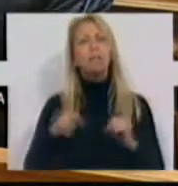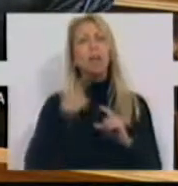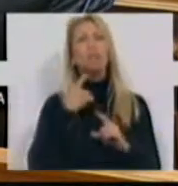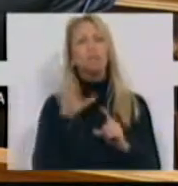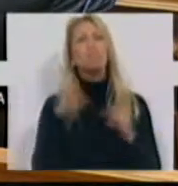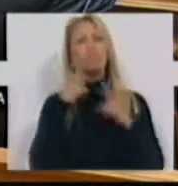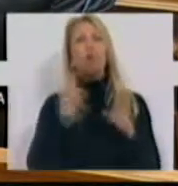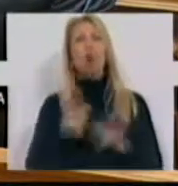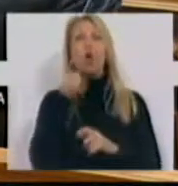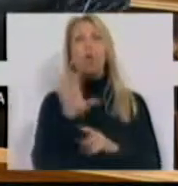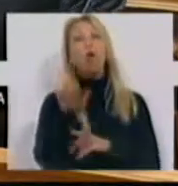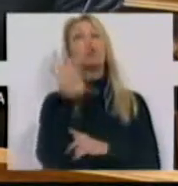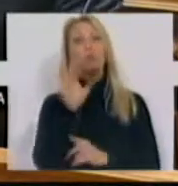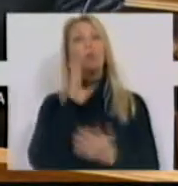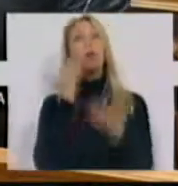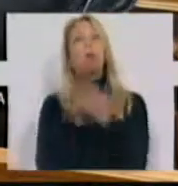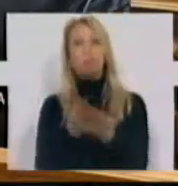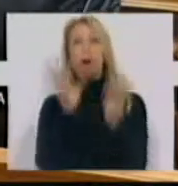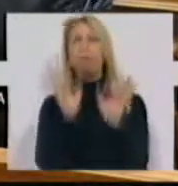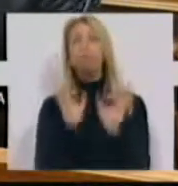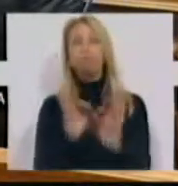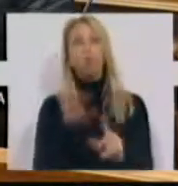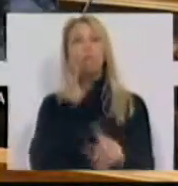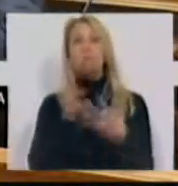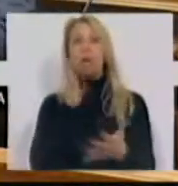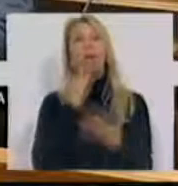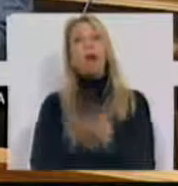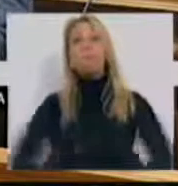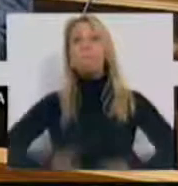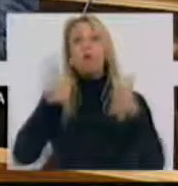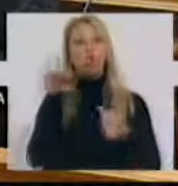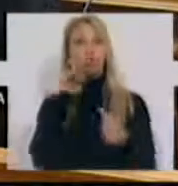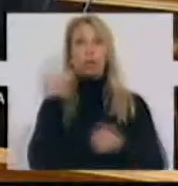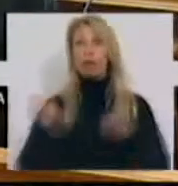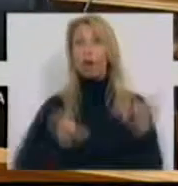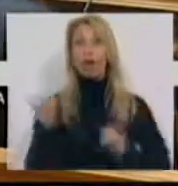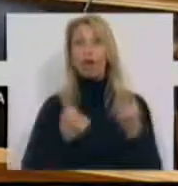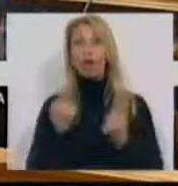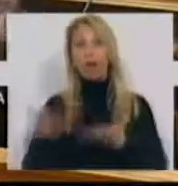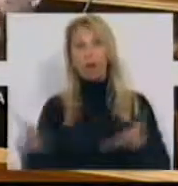solução e uma boa peça que vai contribuir certamente de forma significativa para melhorar a segurança rodoviária neste país.